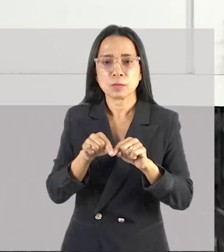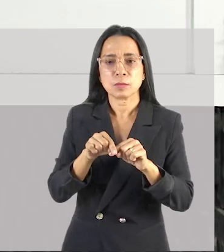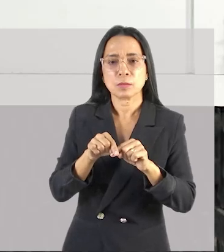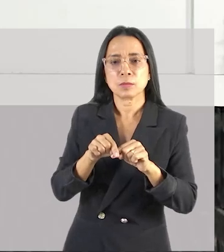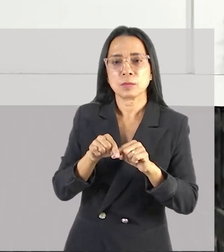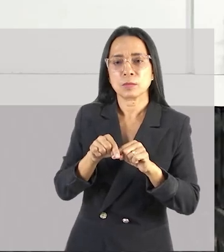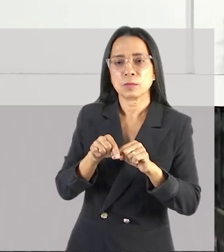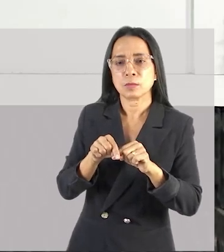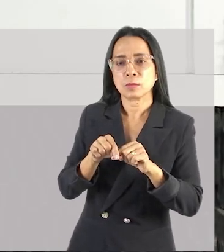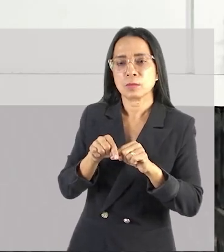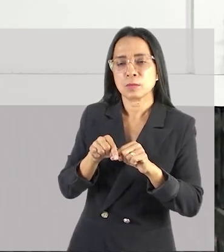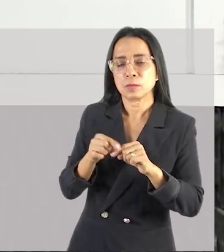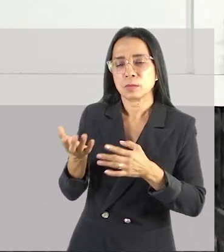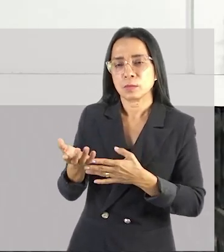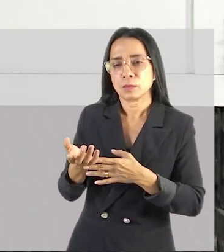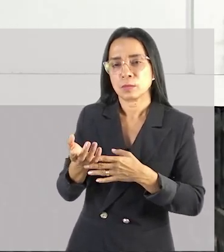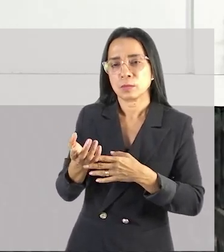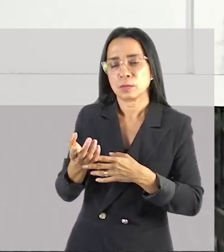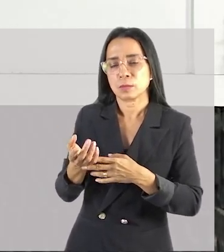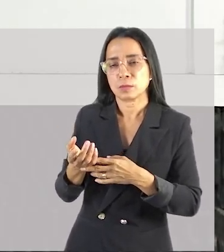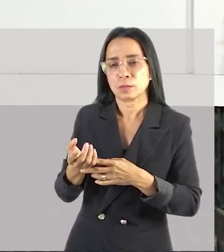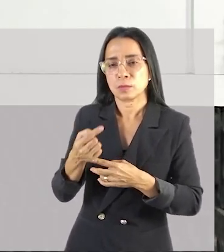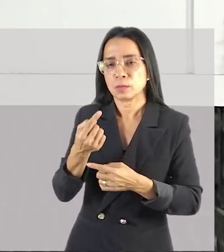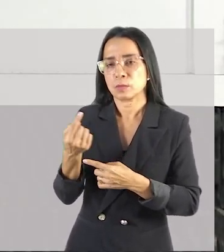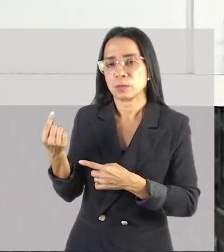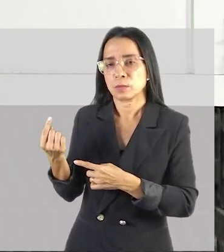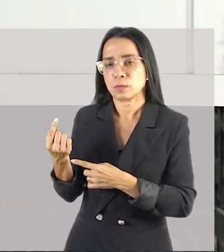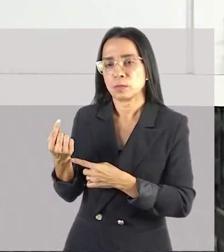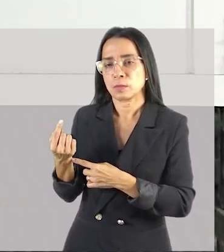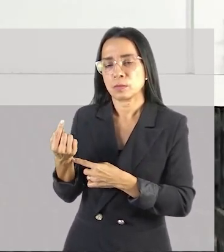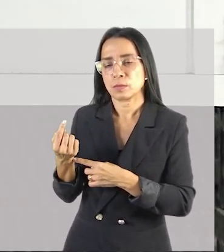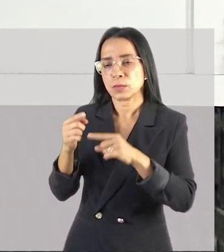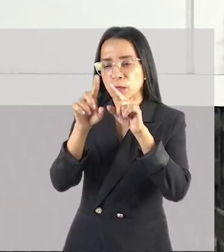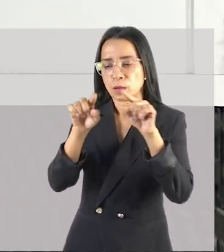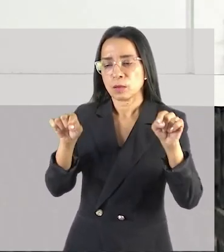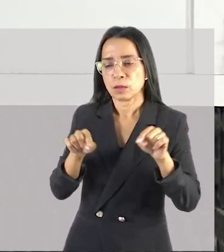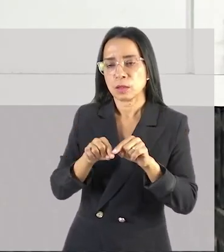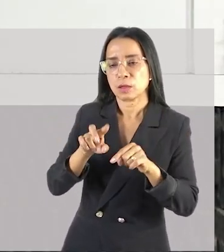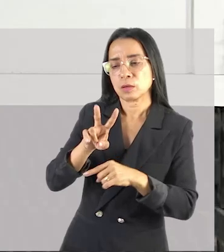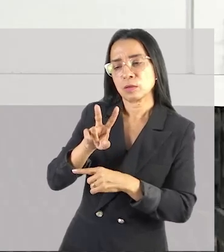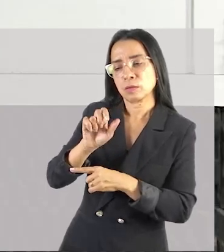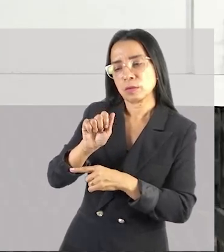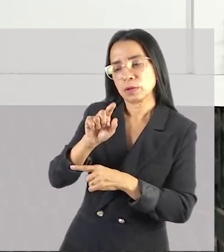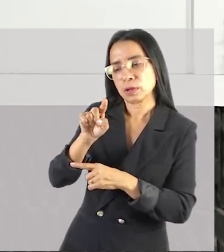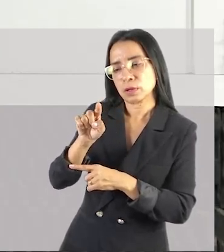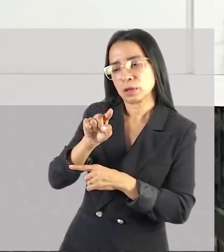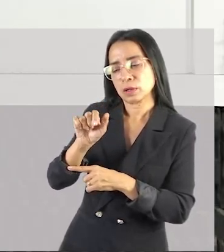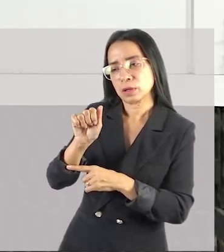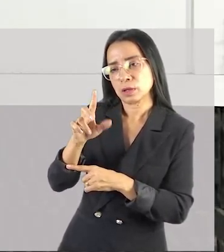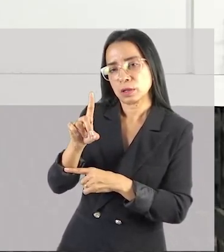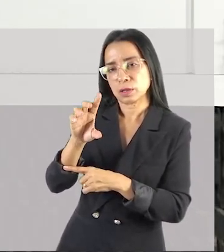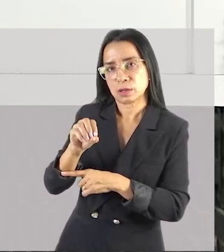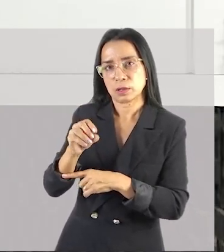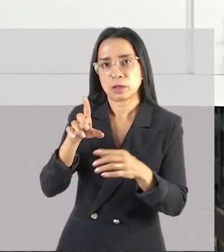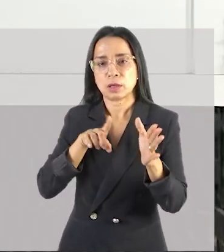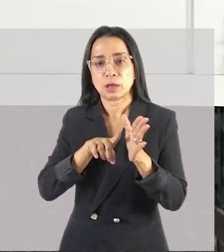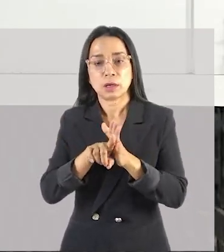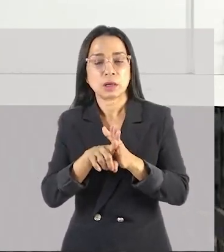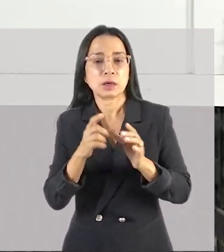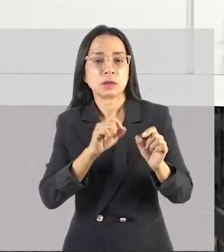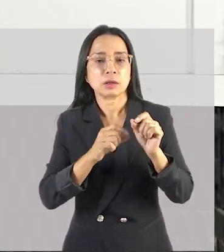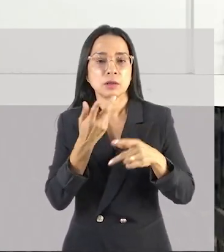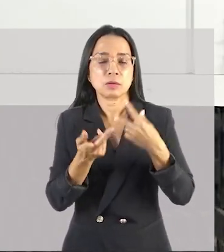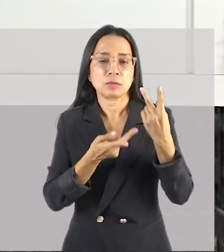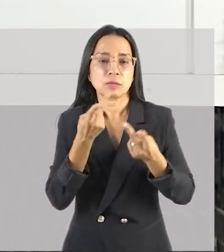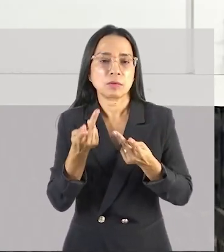esse orifício interno aqui, porque tem, né? É um triângulo vazado, né? Só que a questão mesmo fala